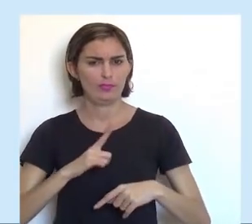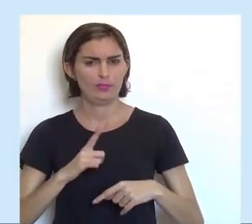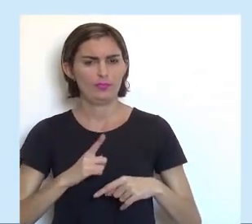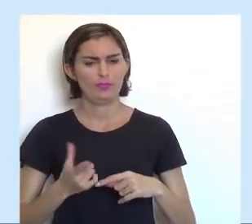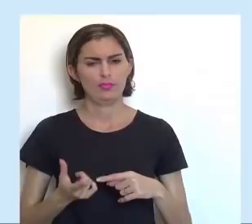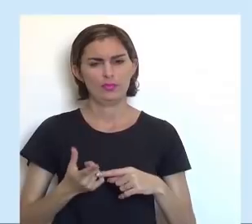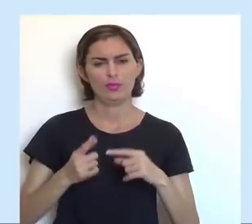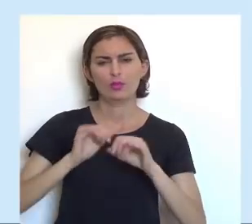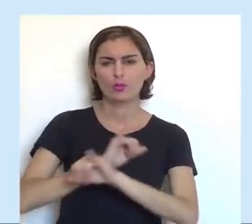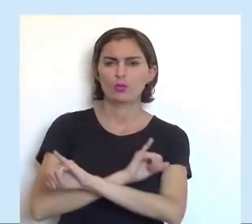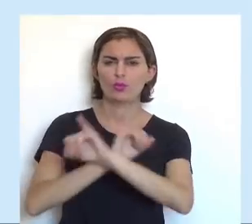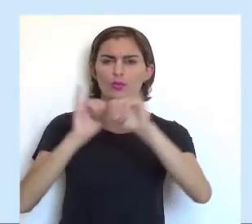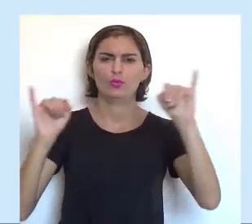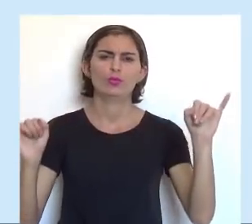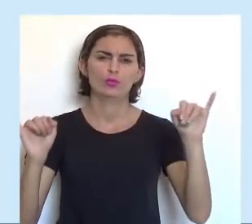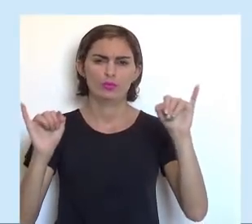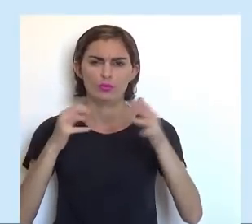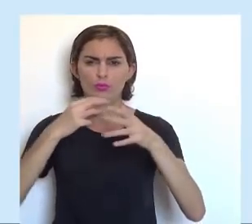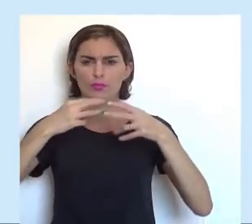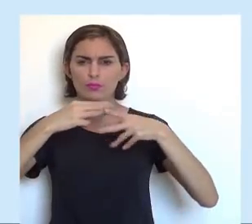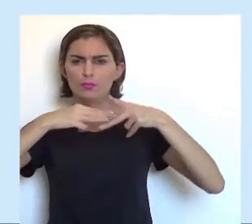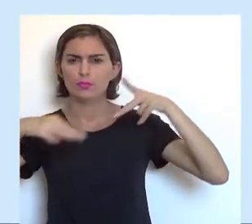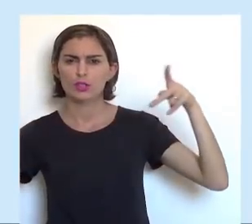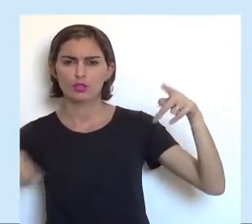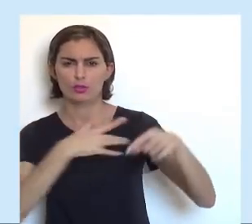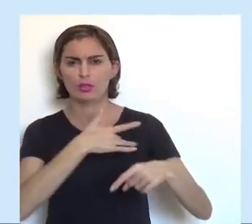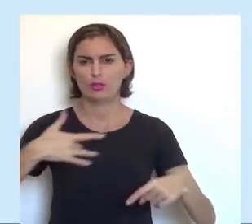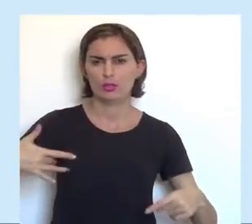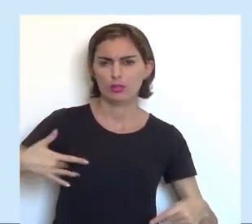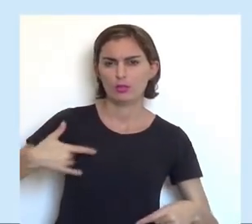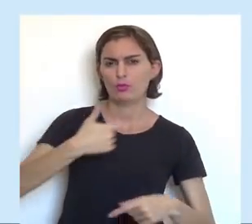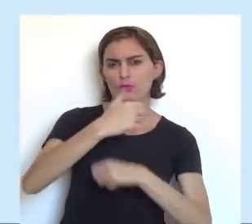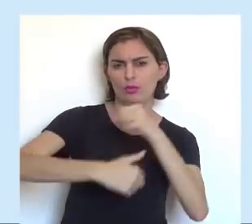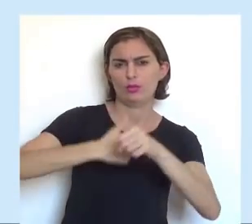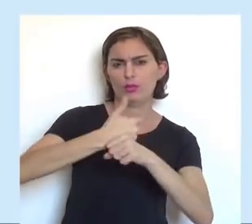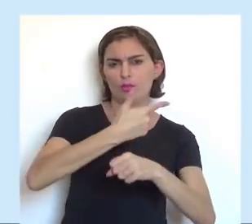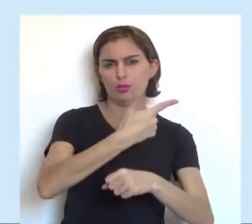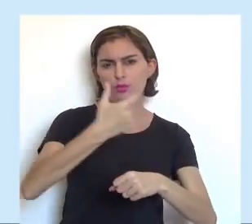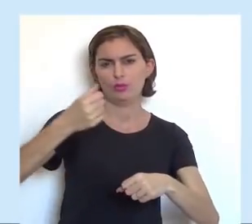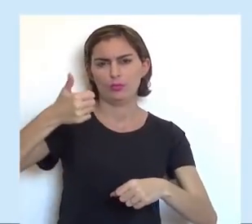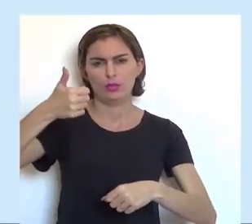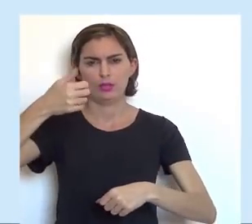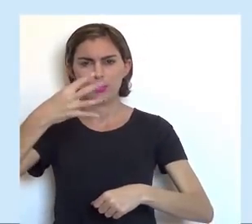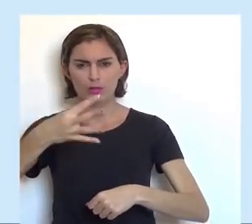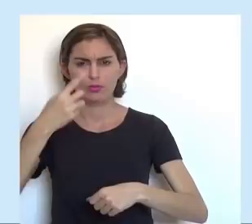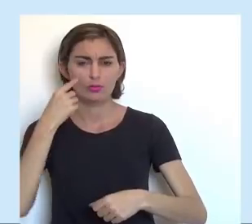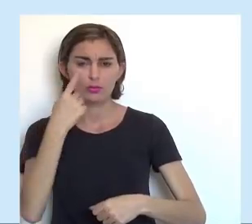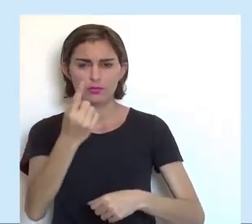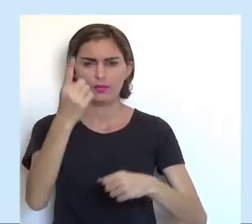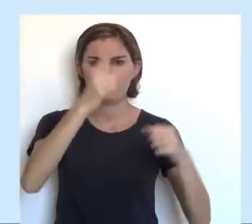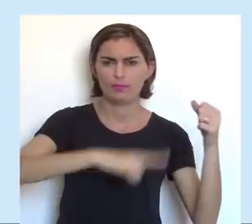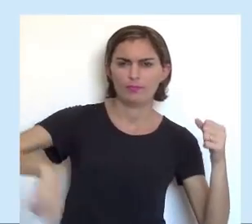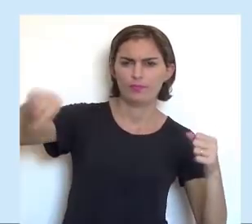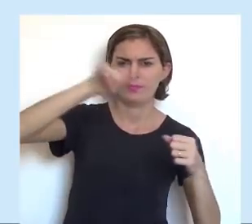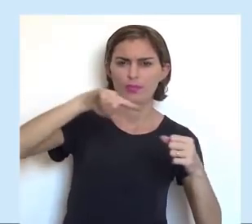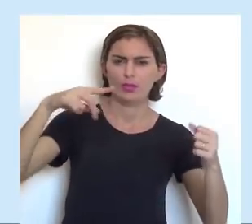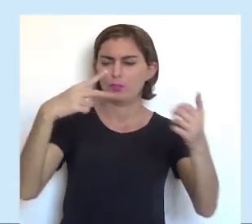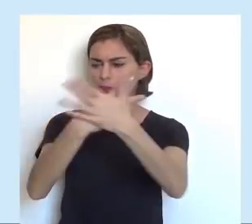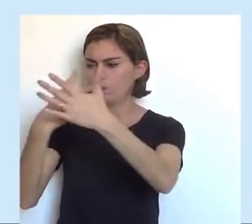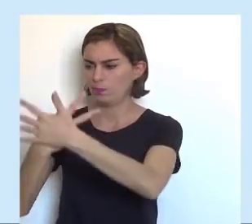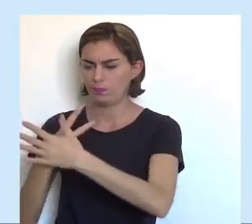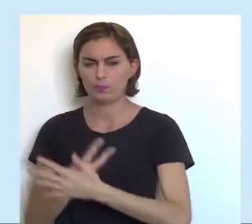aí o anúncio do Ministério da Saúde em 2014. Veja como tem uma relação de pneu exposto de